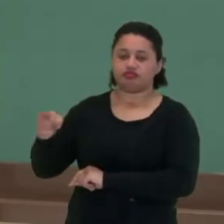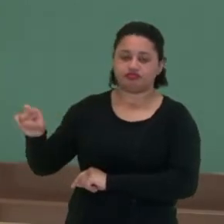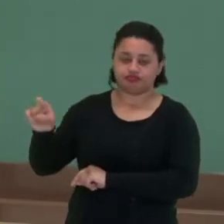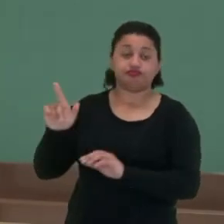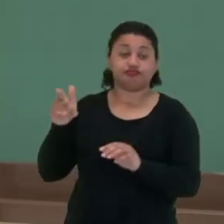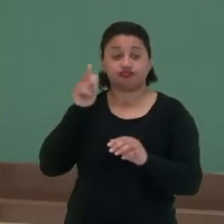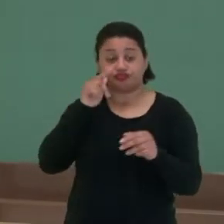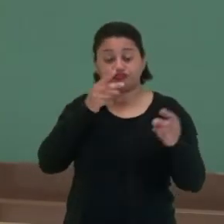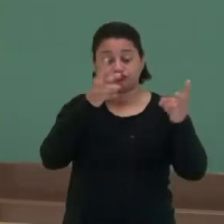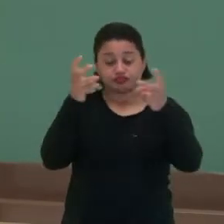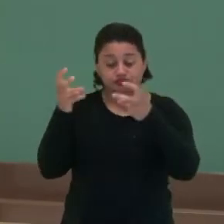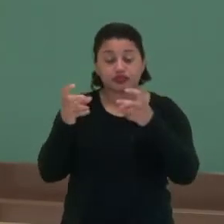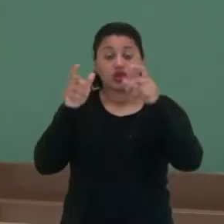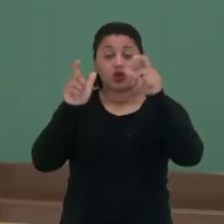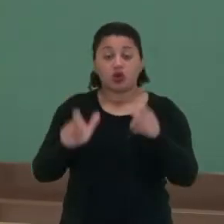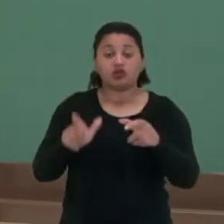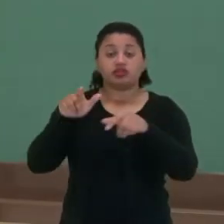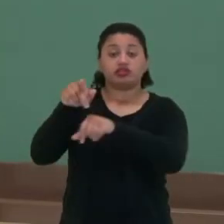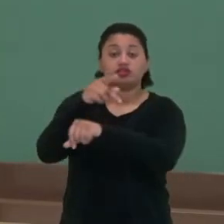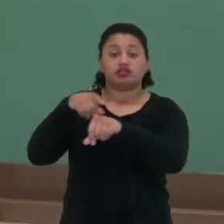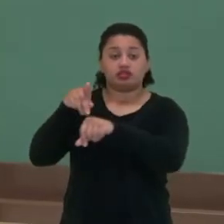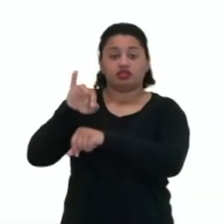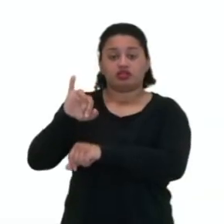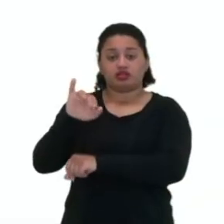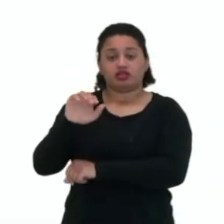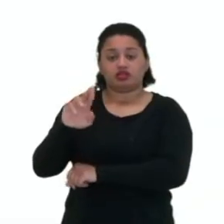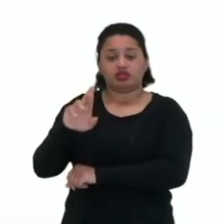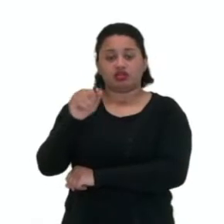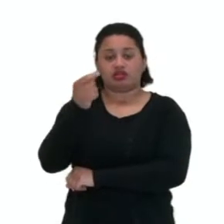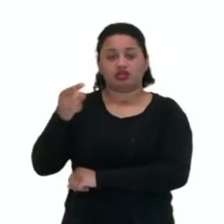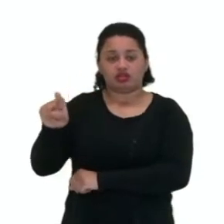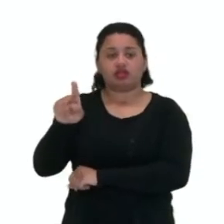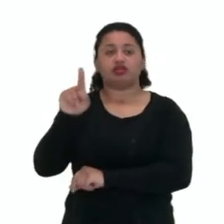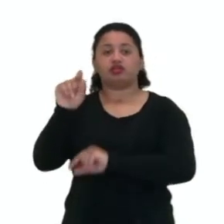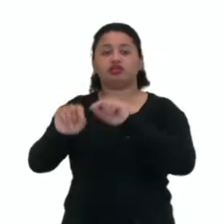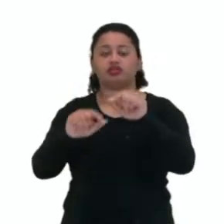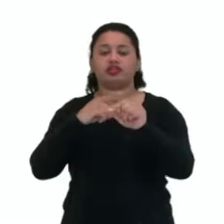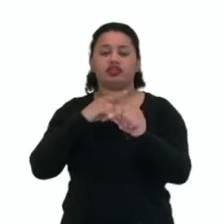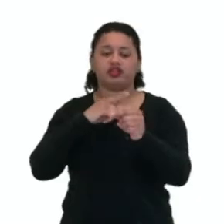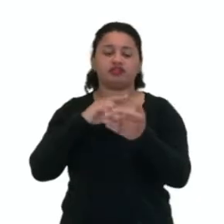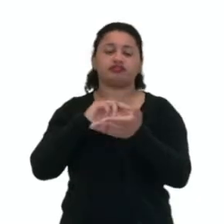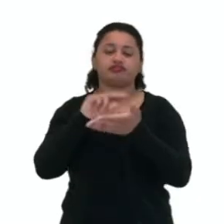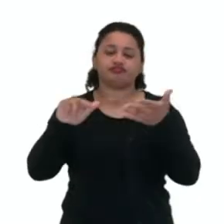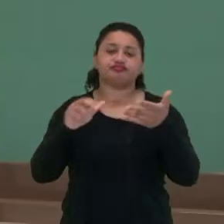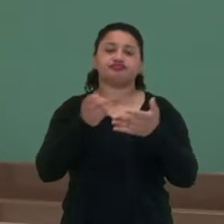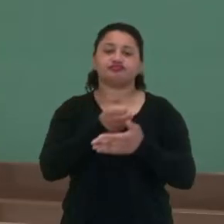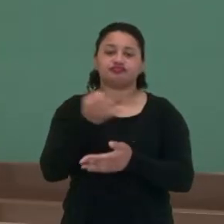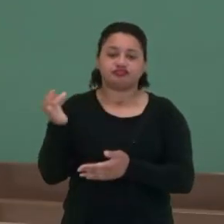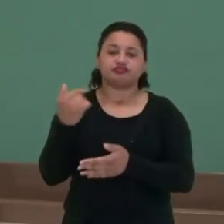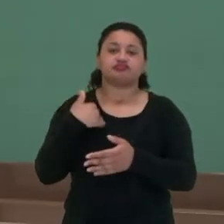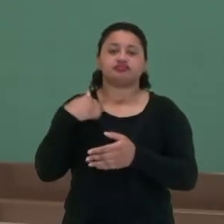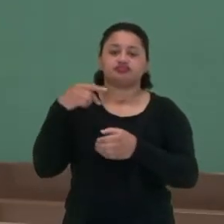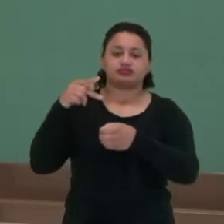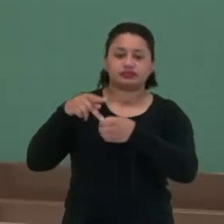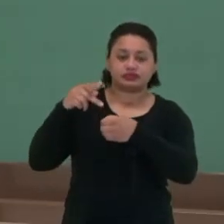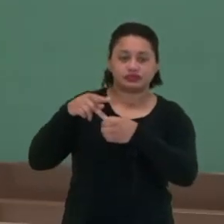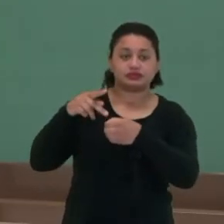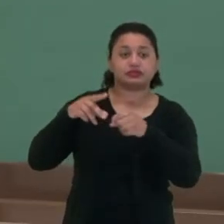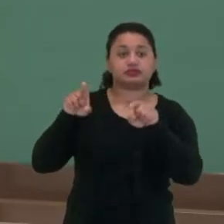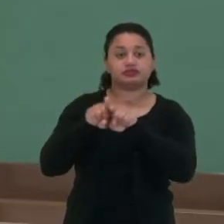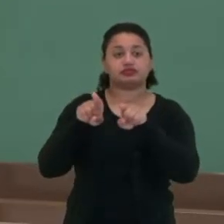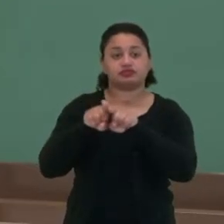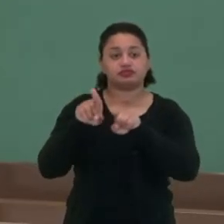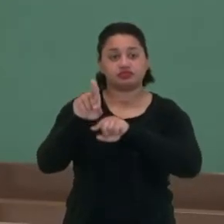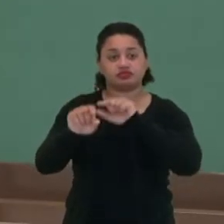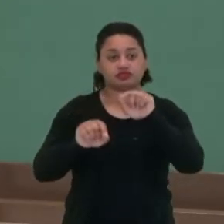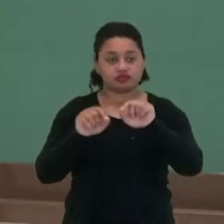esse país, que é o Irã aqui. Então o Irã, ele dispõe de grandes reservas de petróleo, ele dispõe de acesso ao